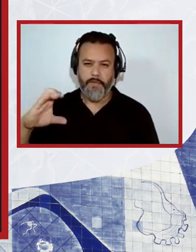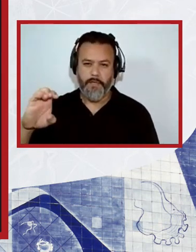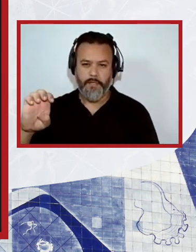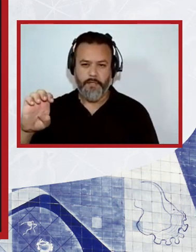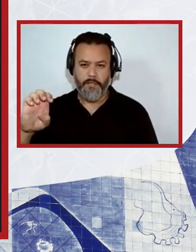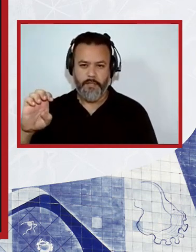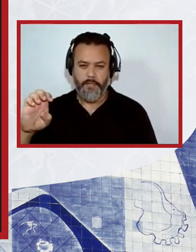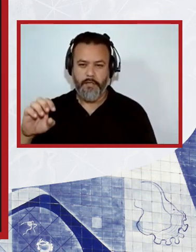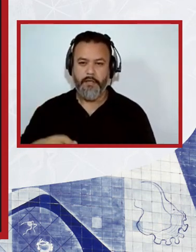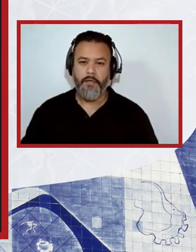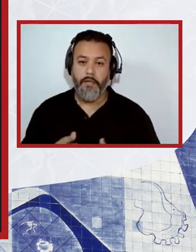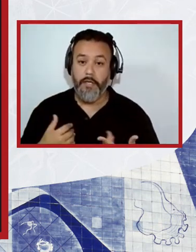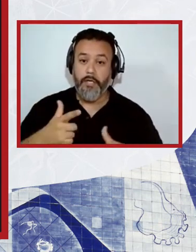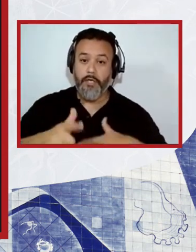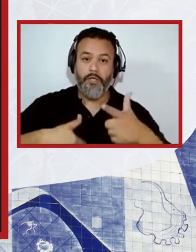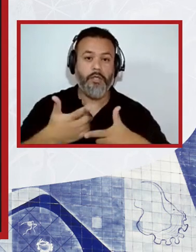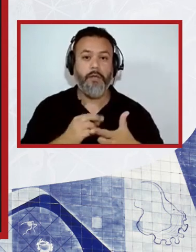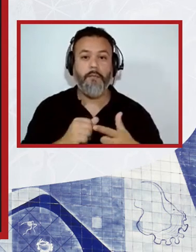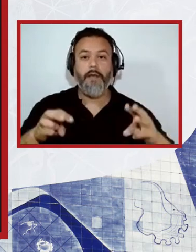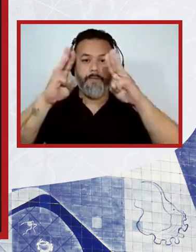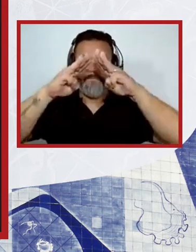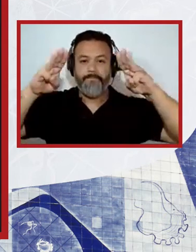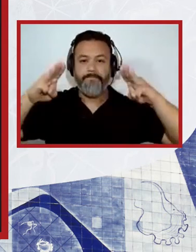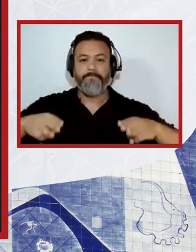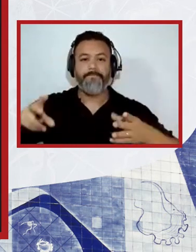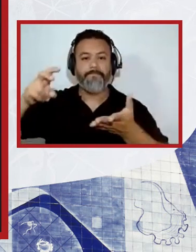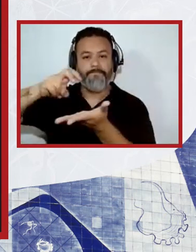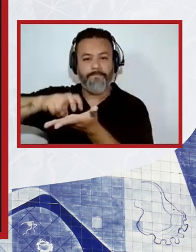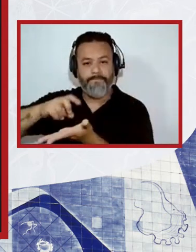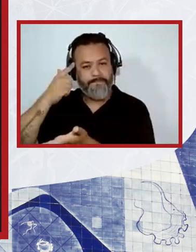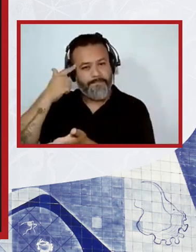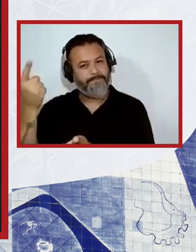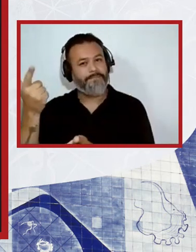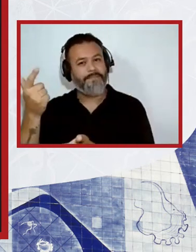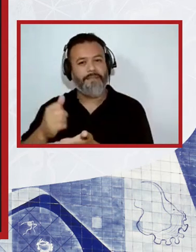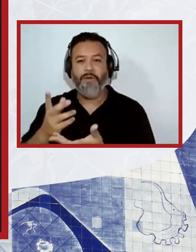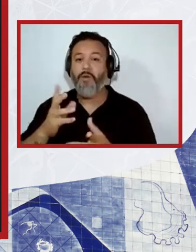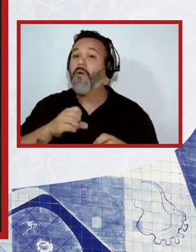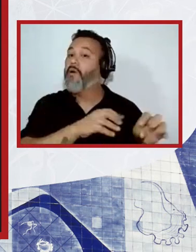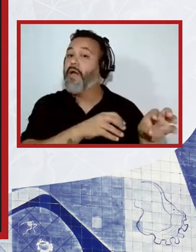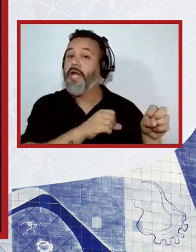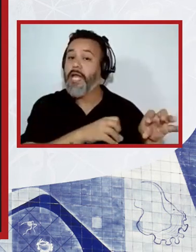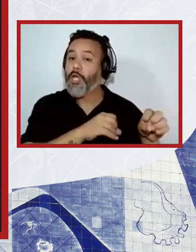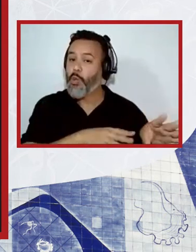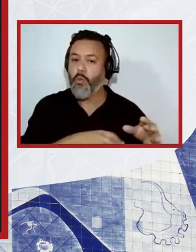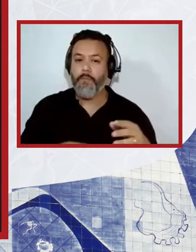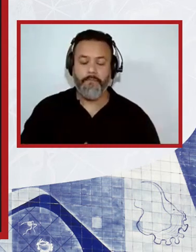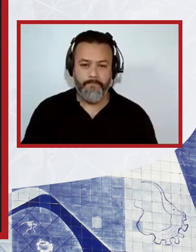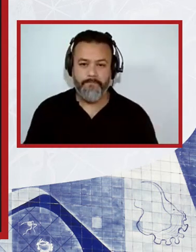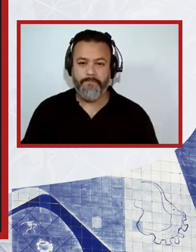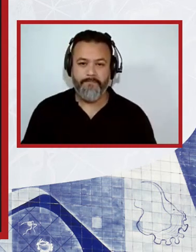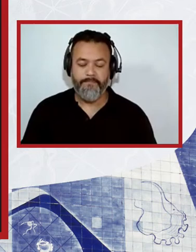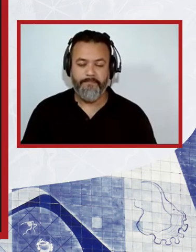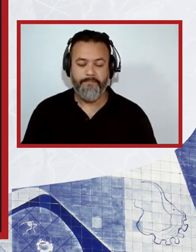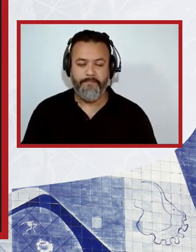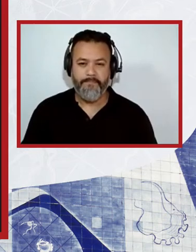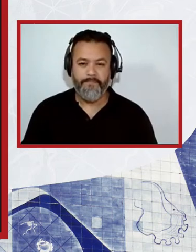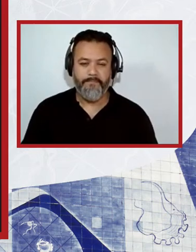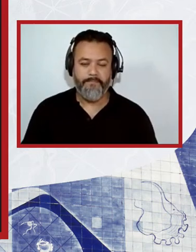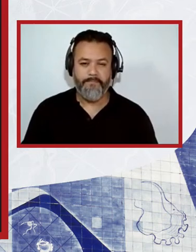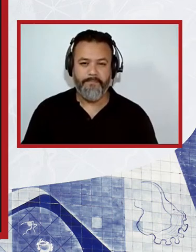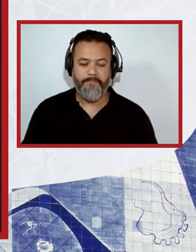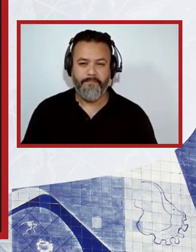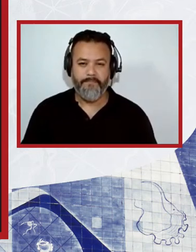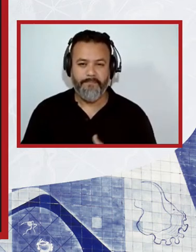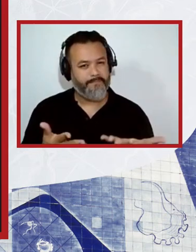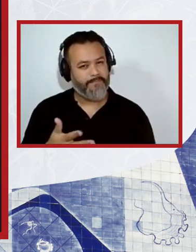Eu trabalho aqui no Museu do Amanhã como educadora. E, bom, em primeiro lugar, eu